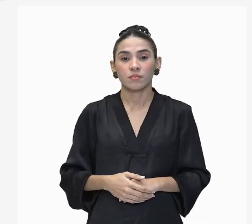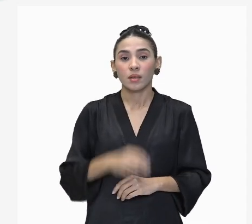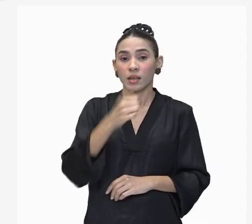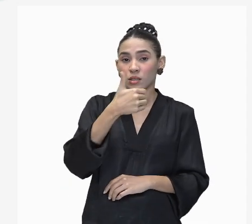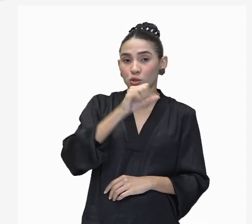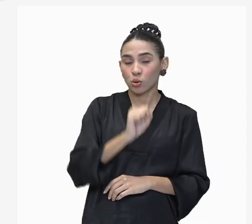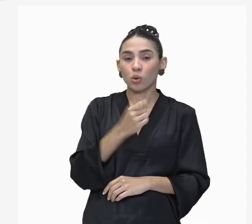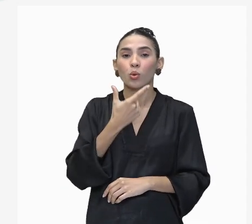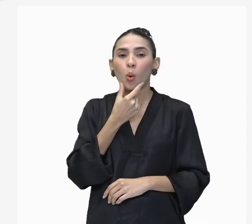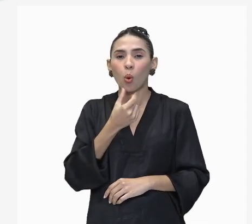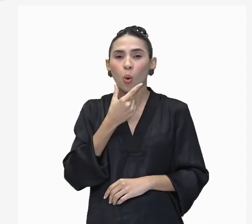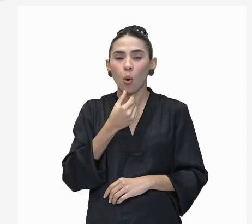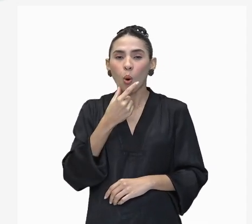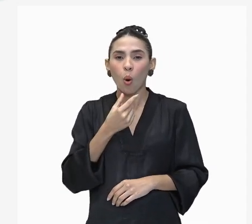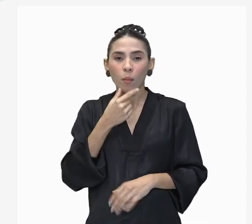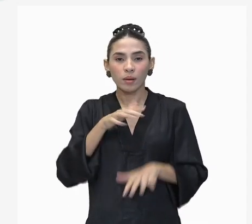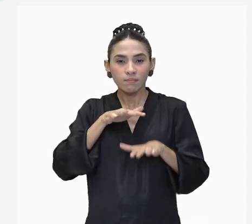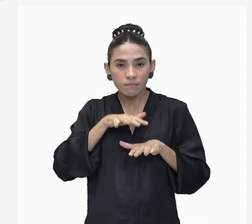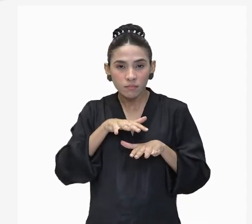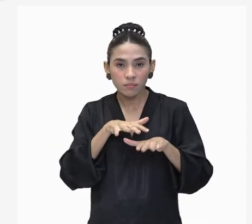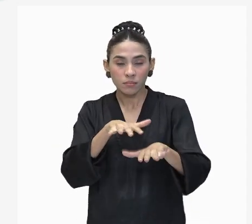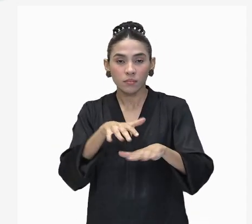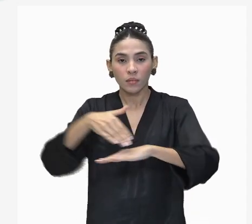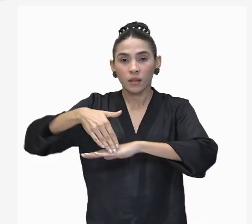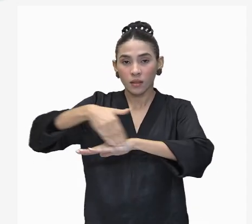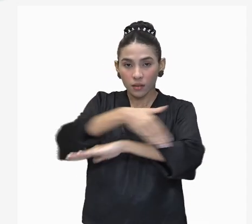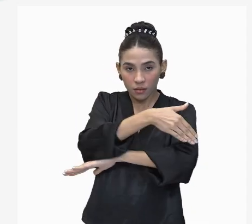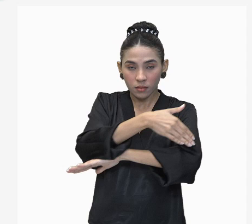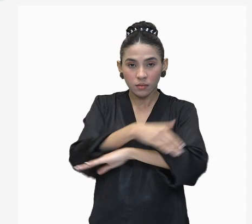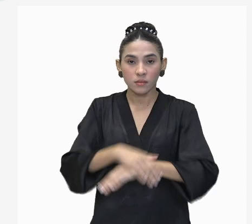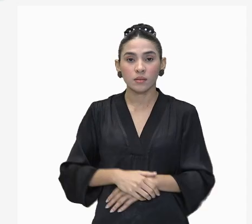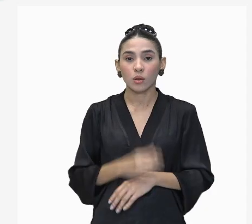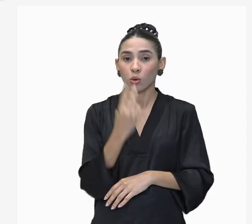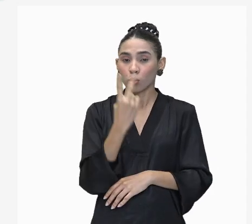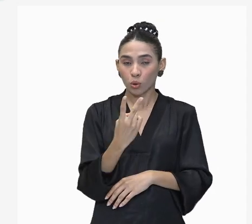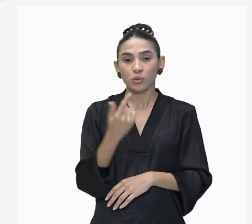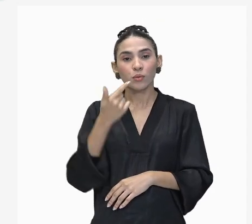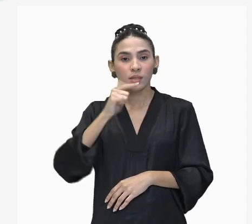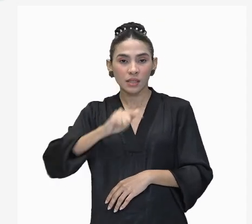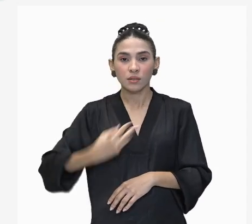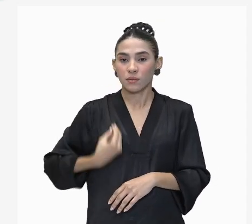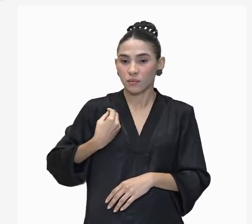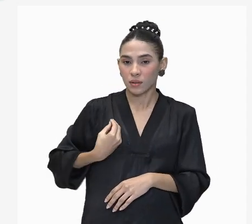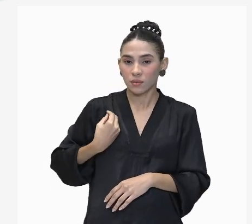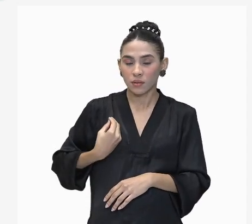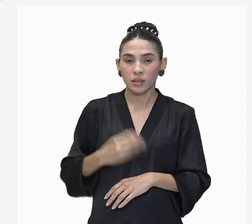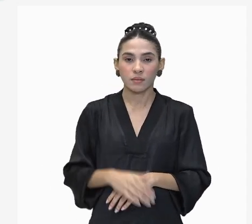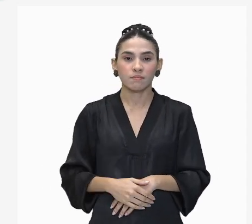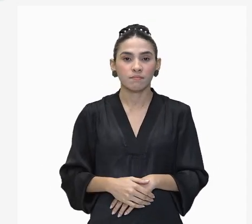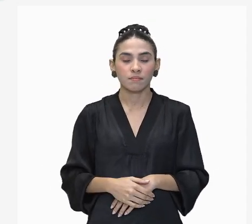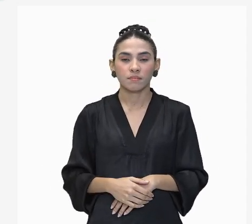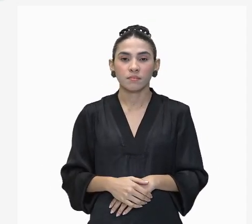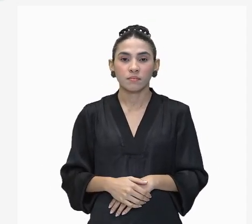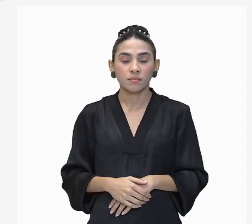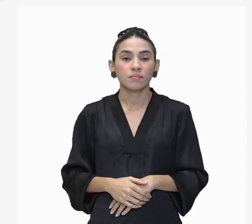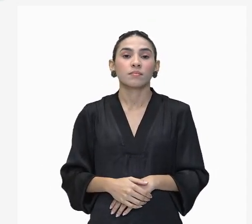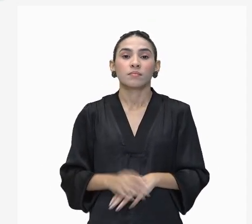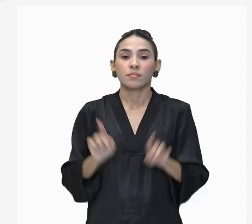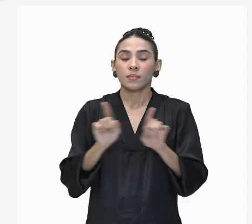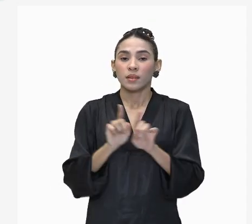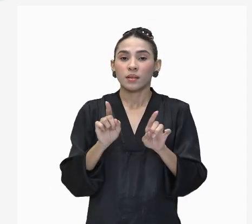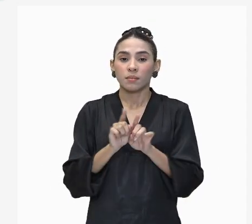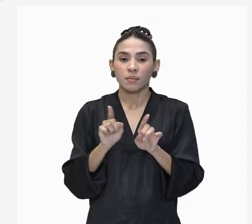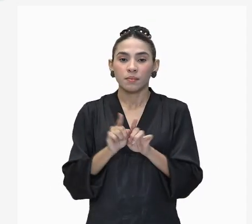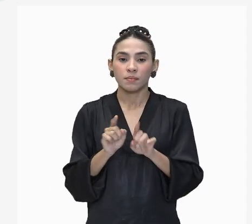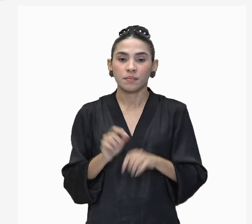18 homens marcharam na Avenida Atlântica e apenas 2 sobreviveram. Foi quase assim uma missão suicida. E foi suicida